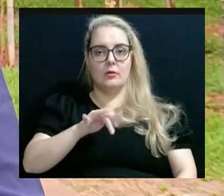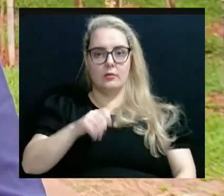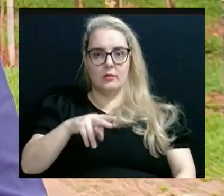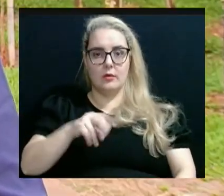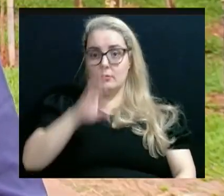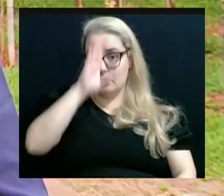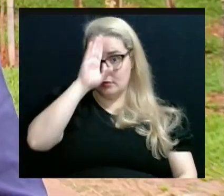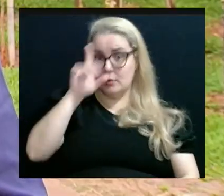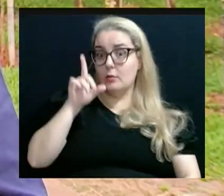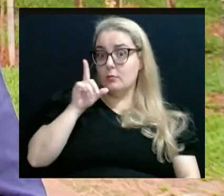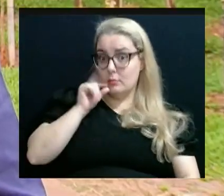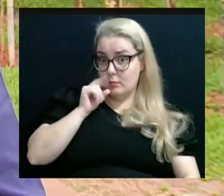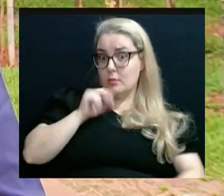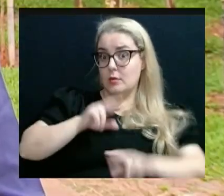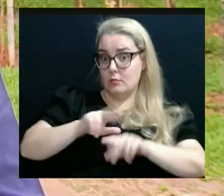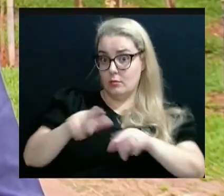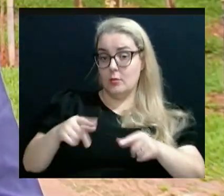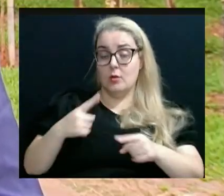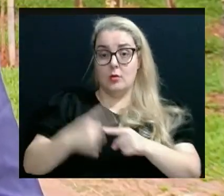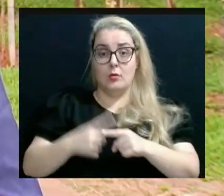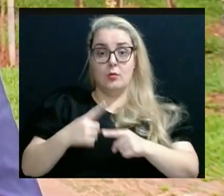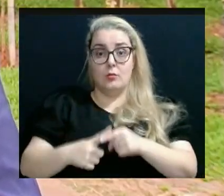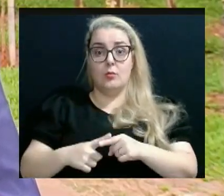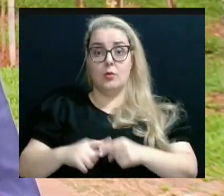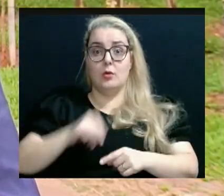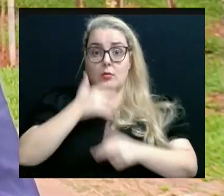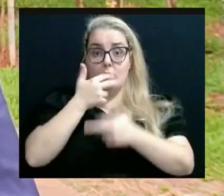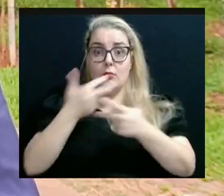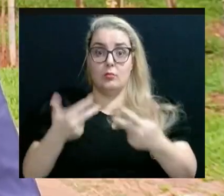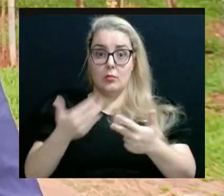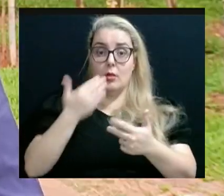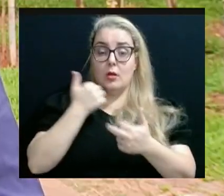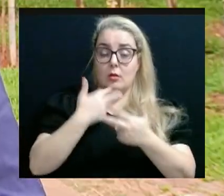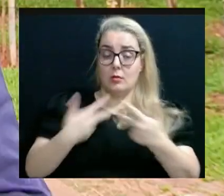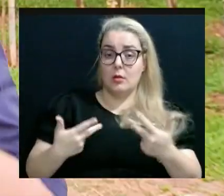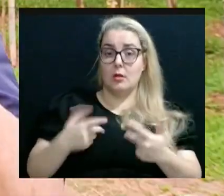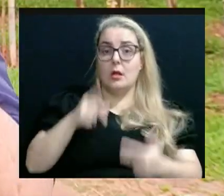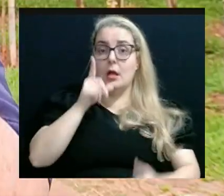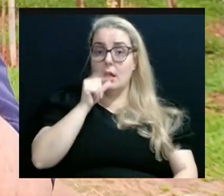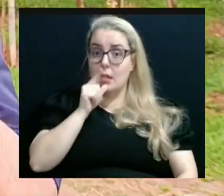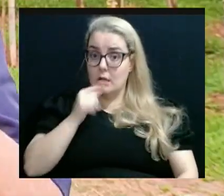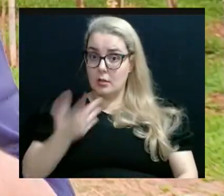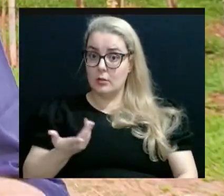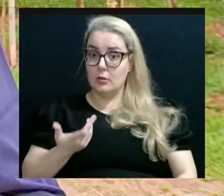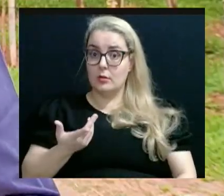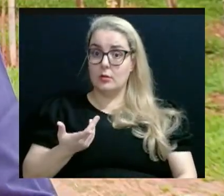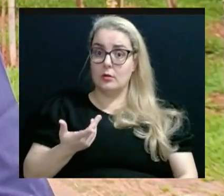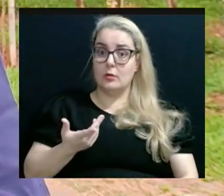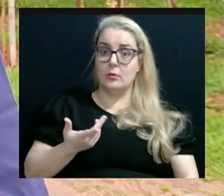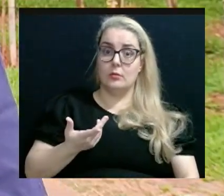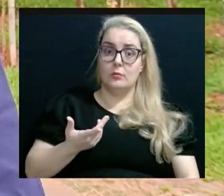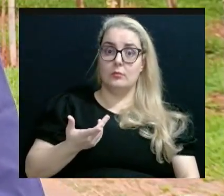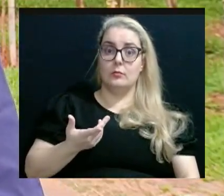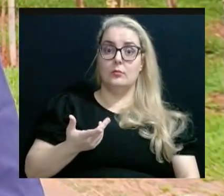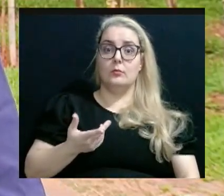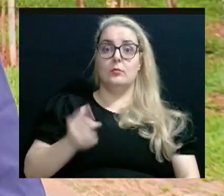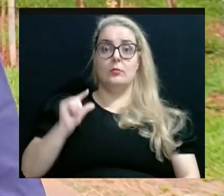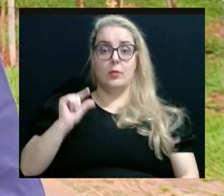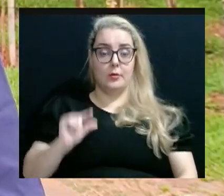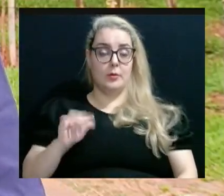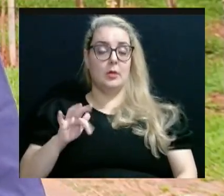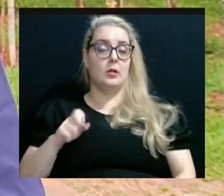né? Porque elas dão frutos, alimentos, água para que a pequena